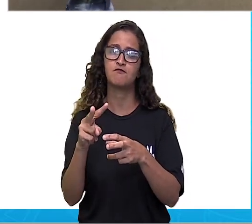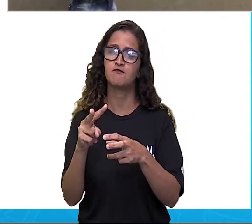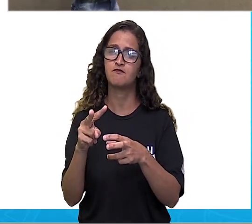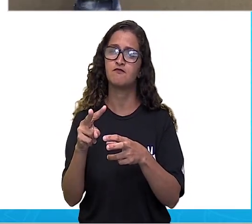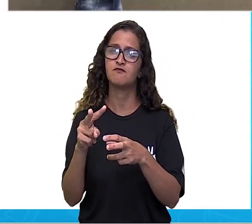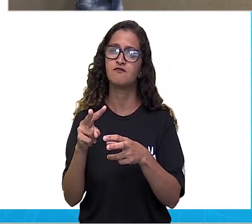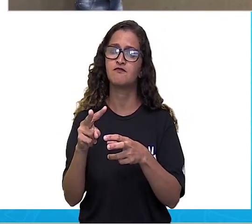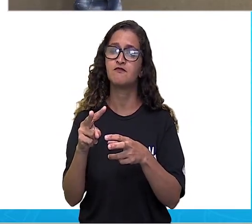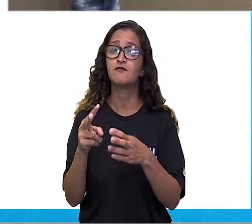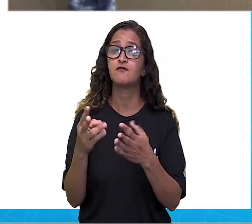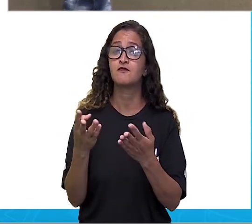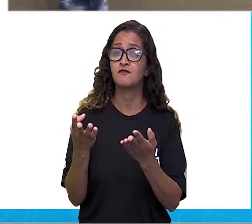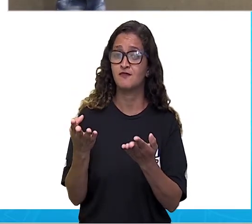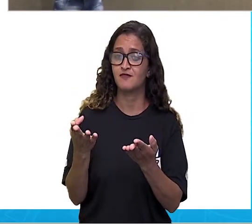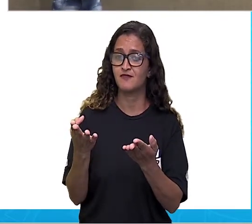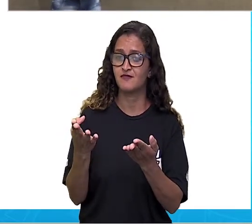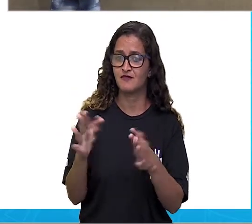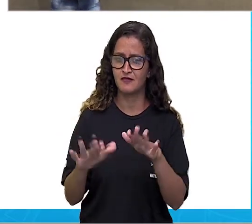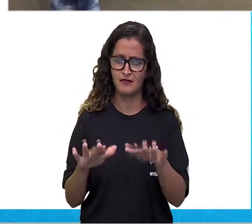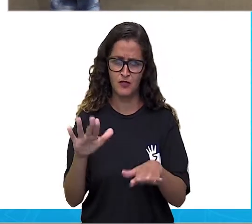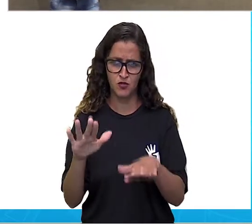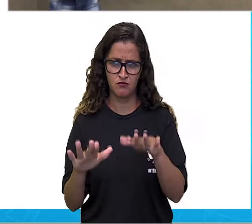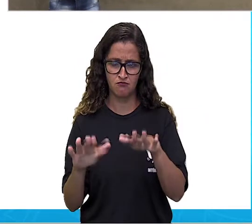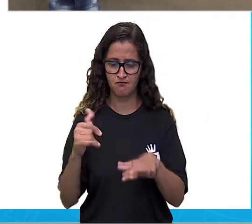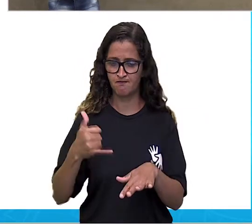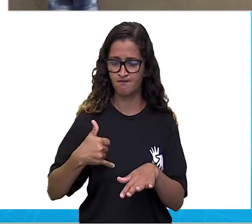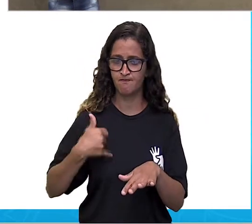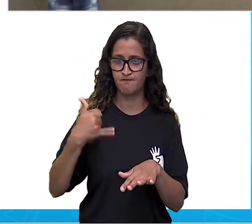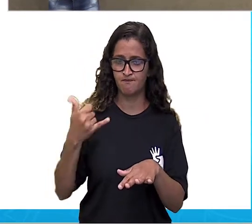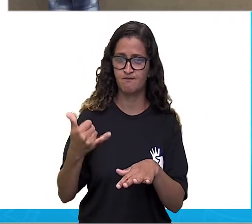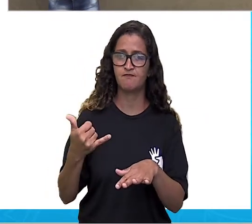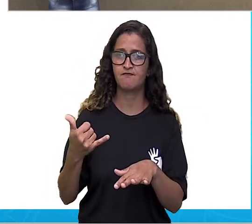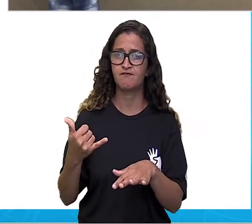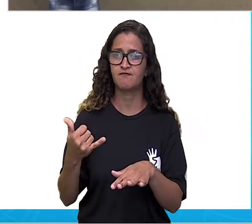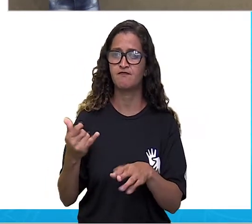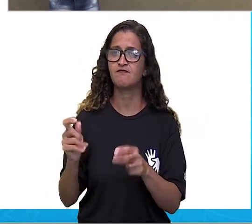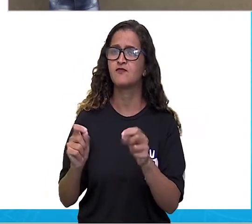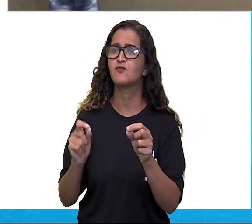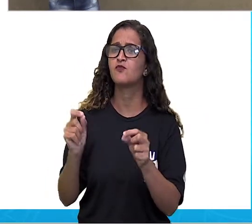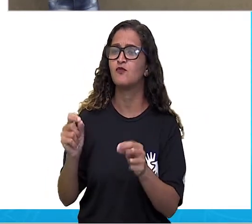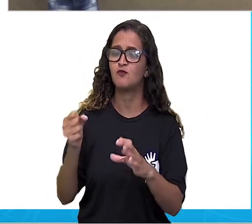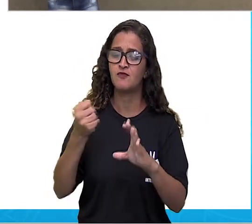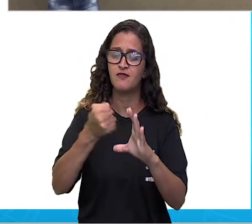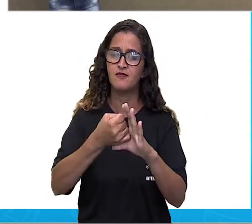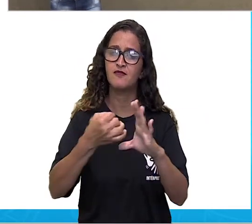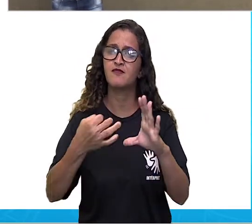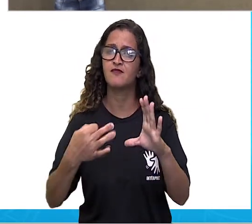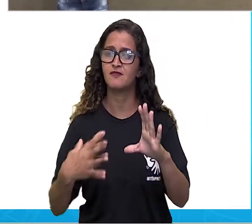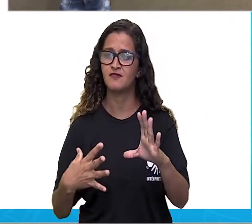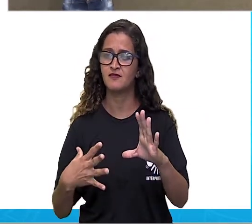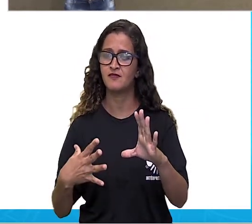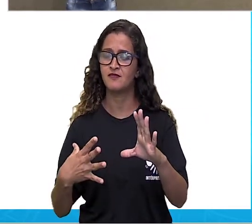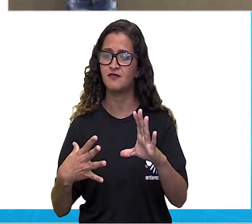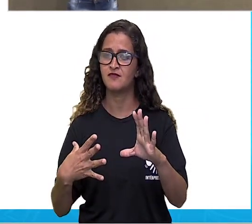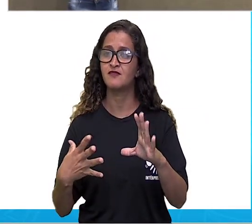Quando você olha, você vê elas mais ou menos da mesma idade. Então, qual que é a característica que